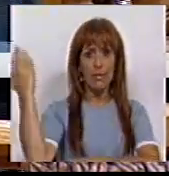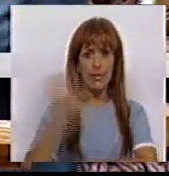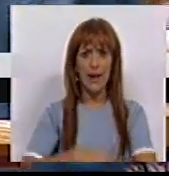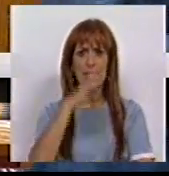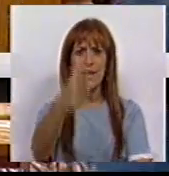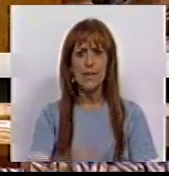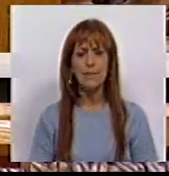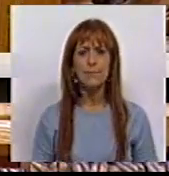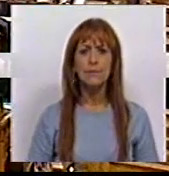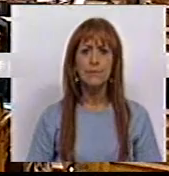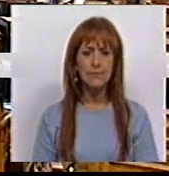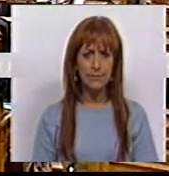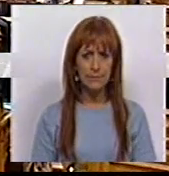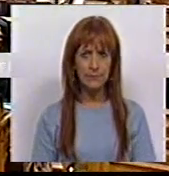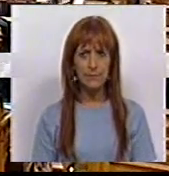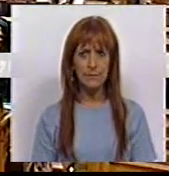Obrigado.